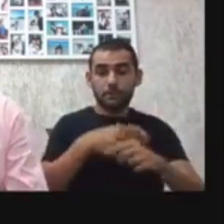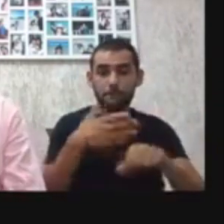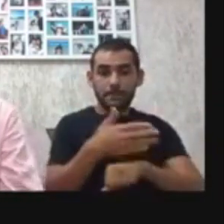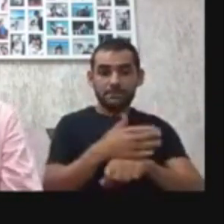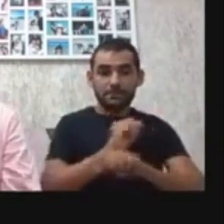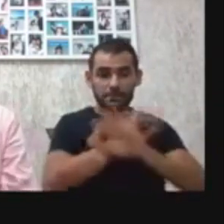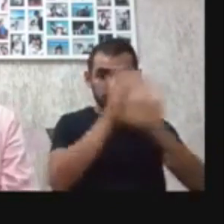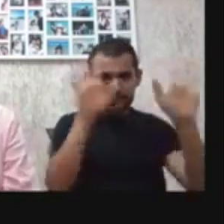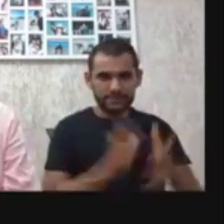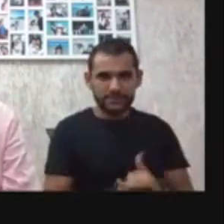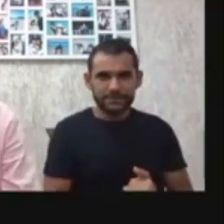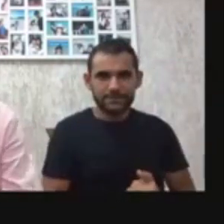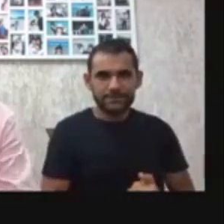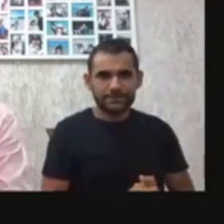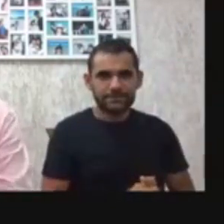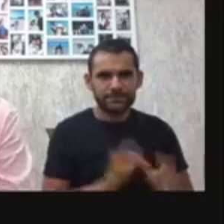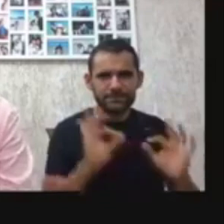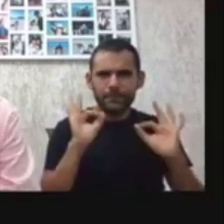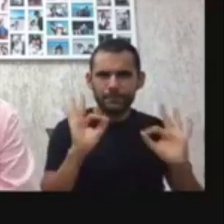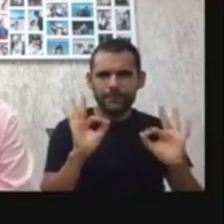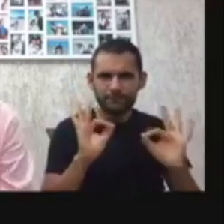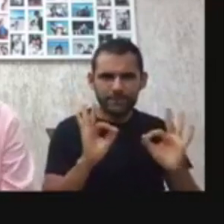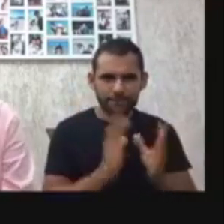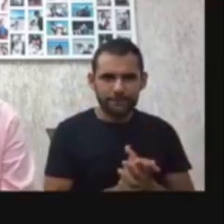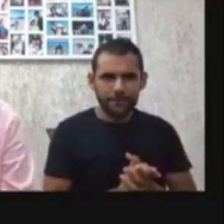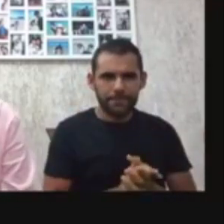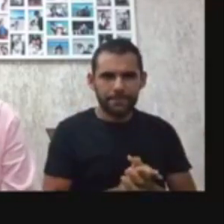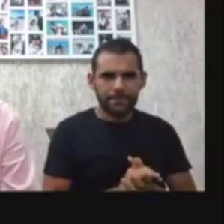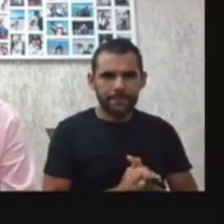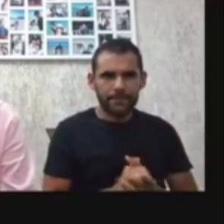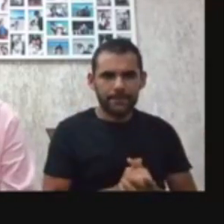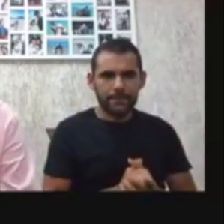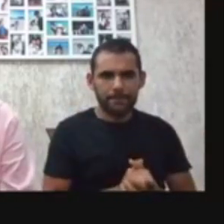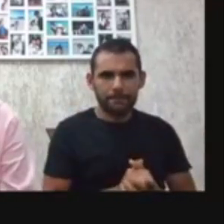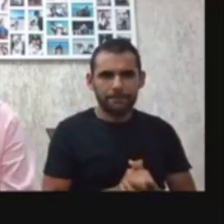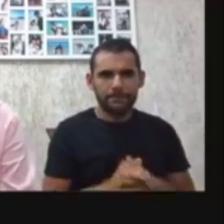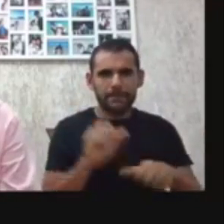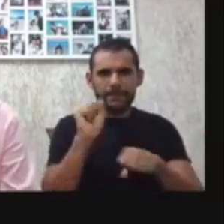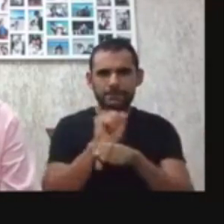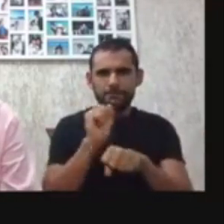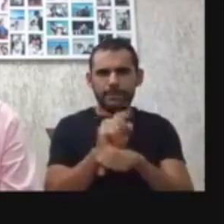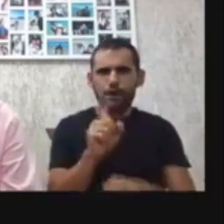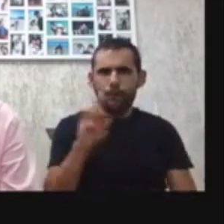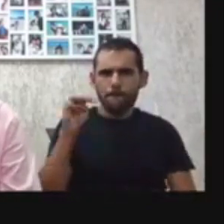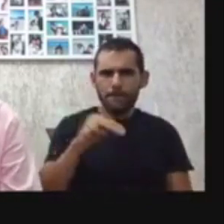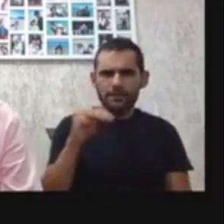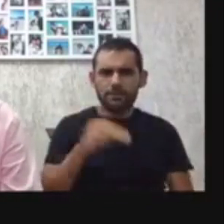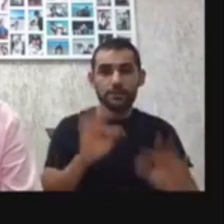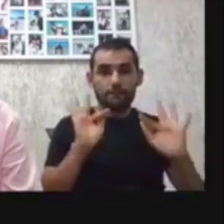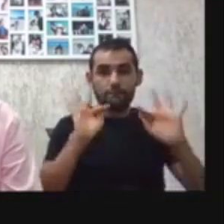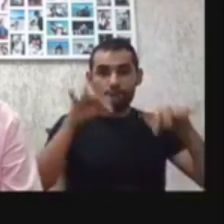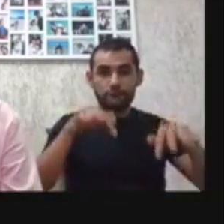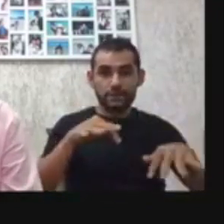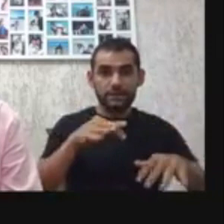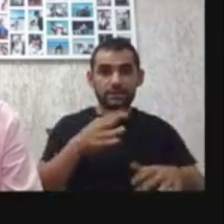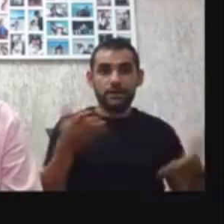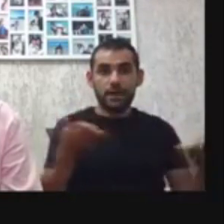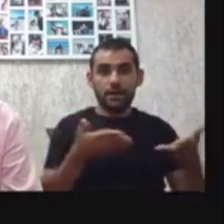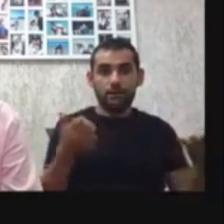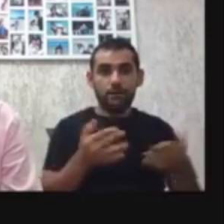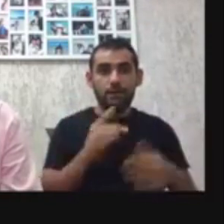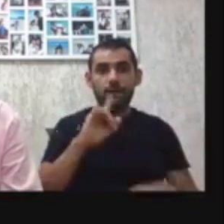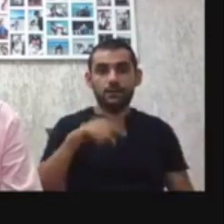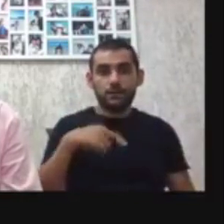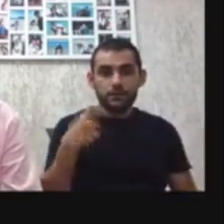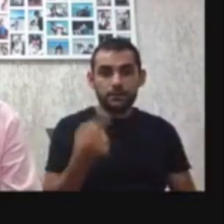e transparente. Perfeito, candidato. Eu quero te pedir para você aguardar um minutinho para eu finalizar aqui, depois eu continuo falando com o